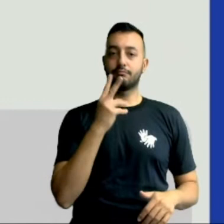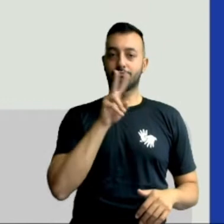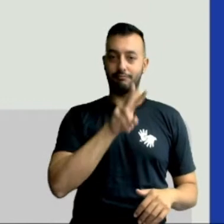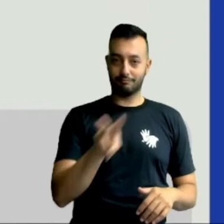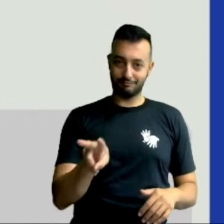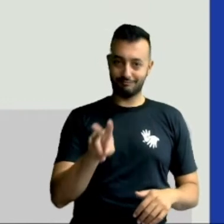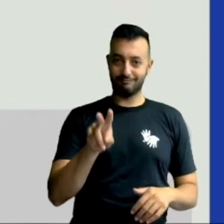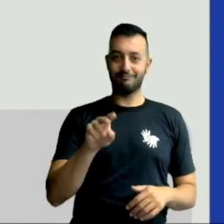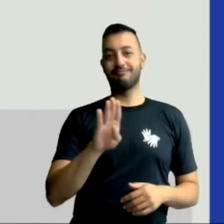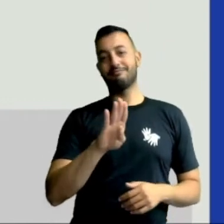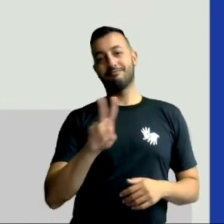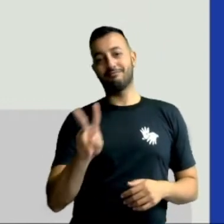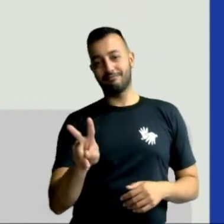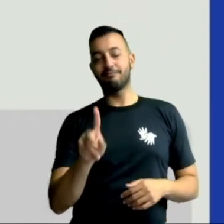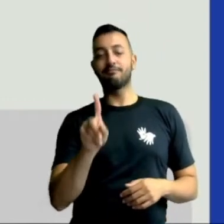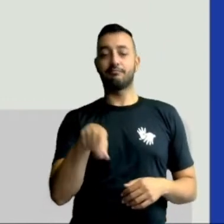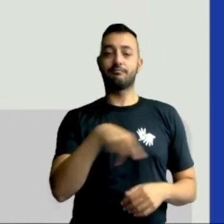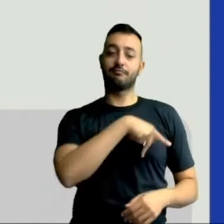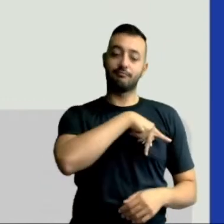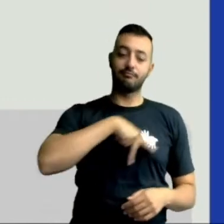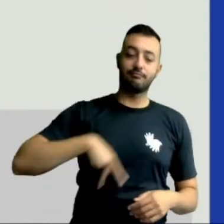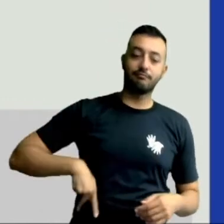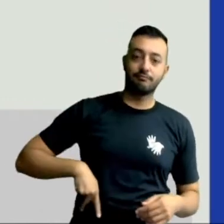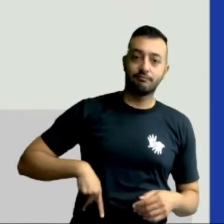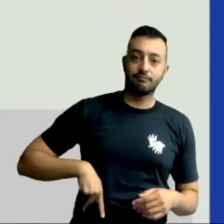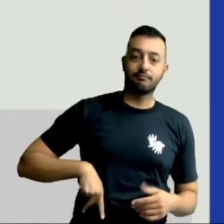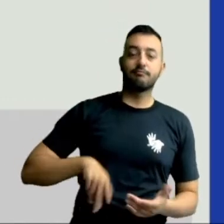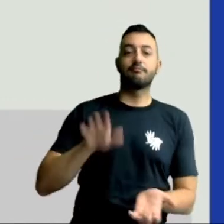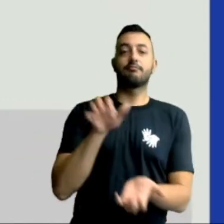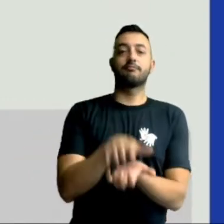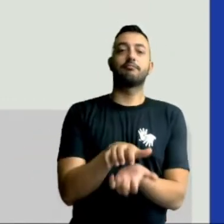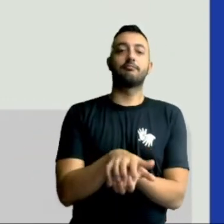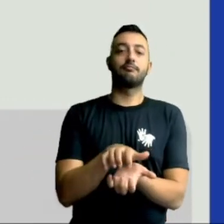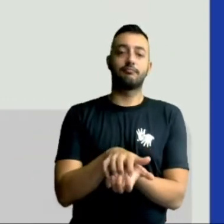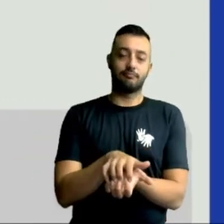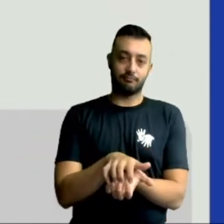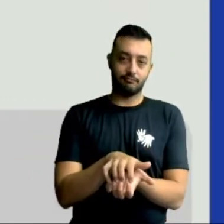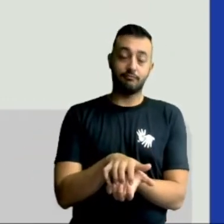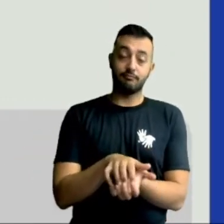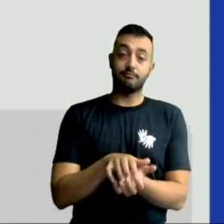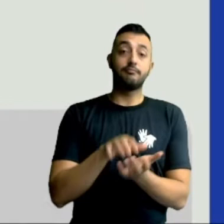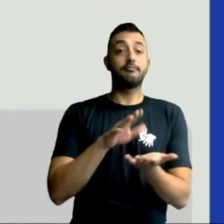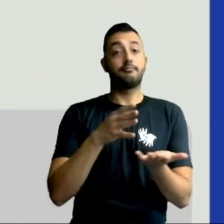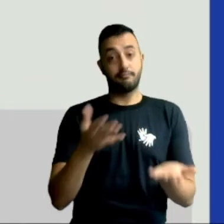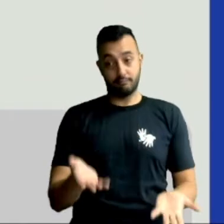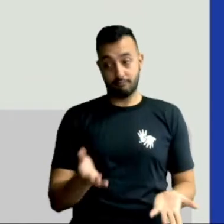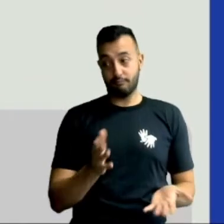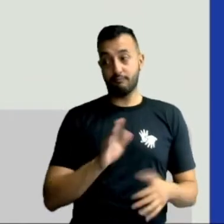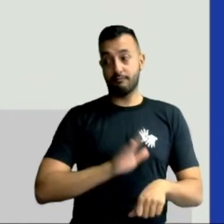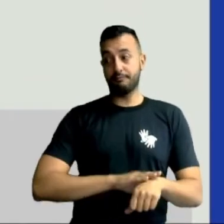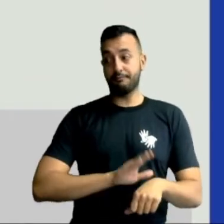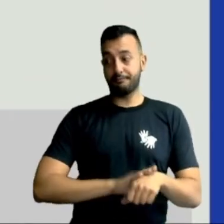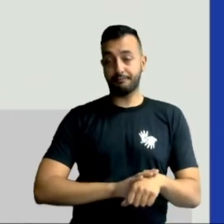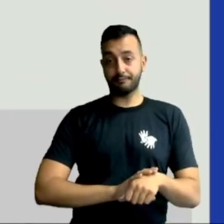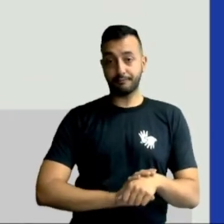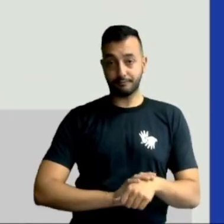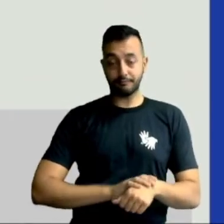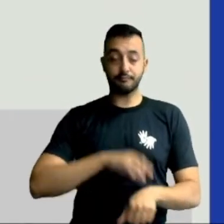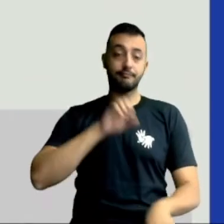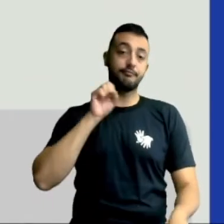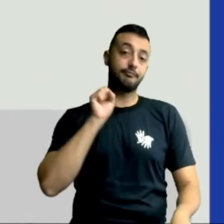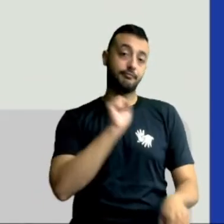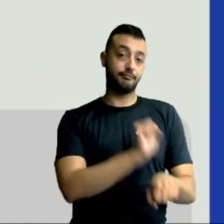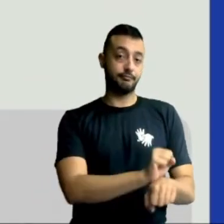neste período aí, era presidente da província de Pernambuco. Então, neste momento aí, né, ela deixa